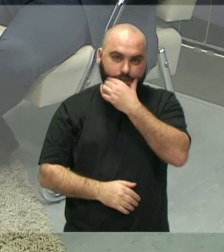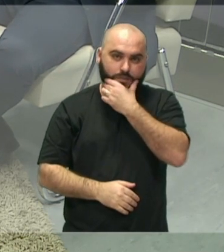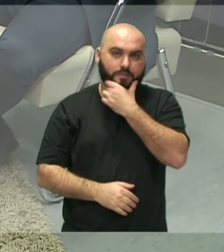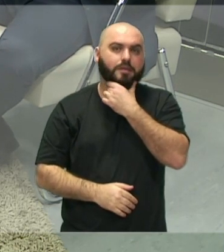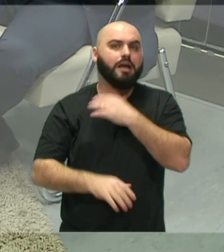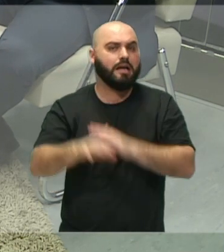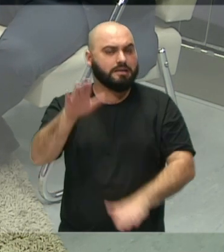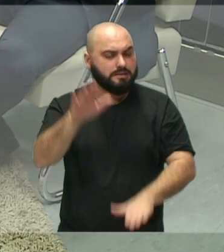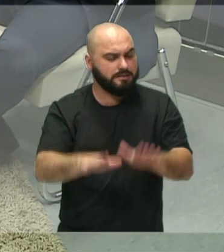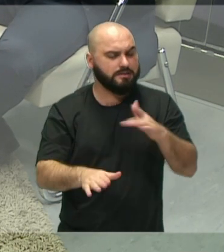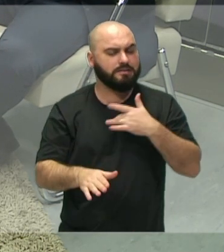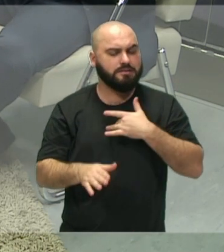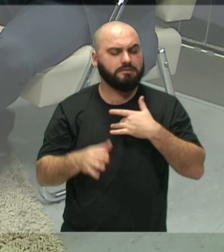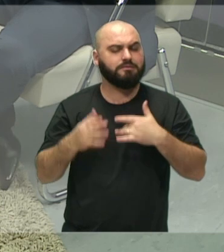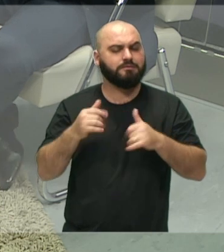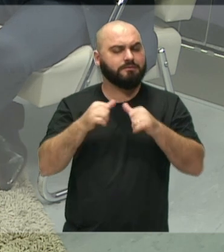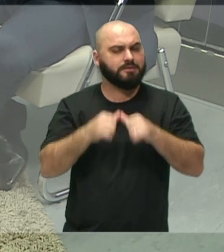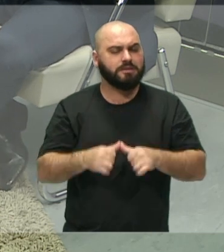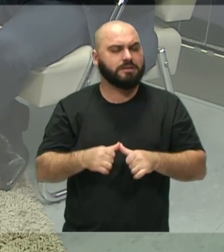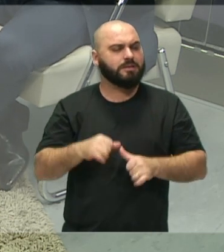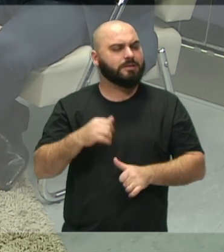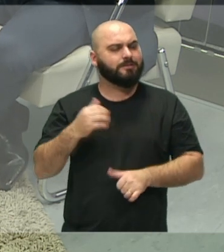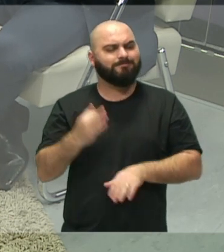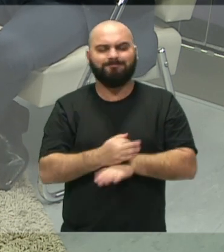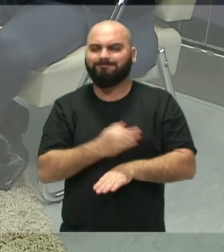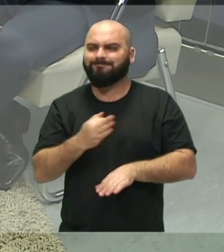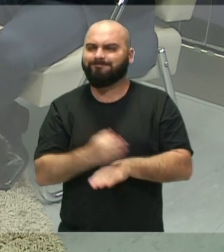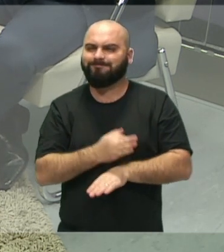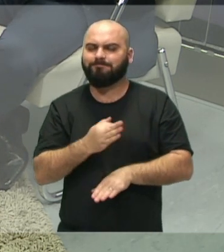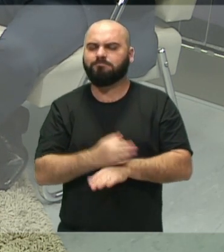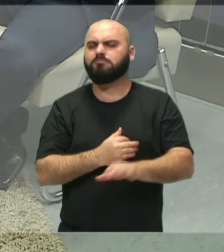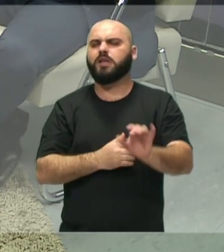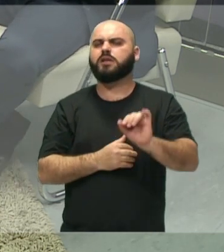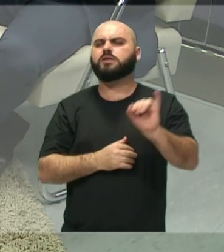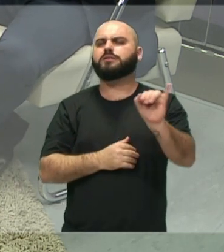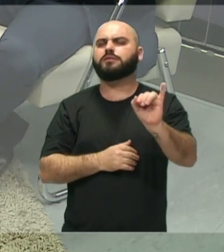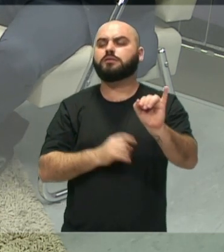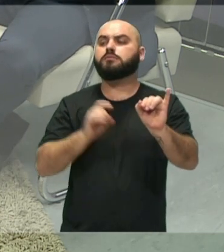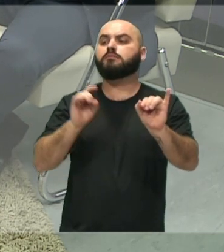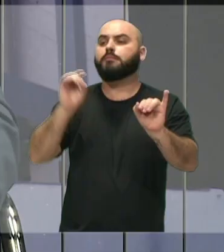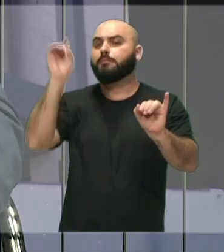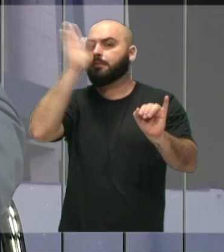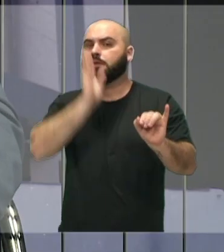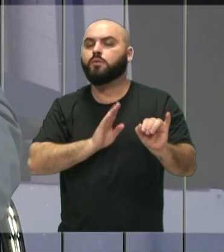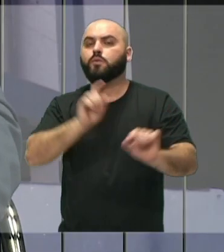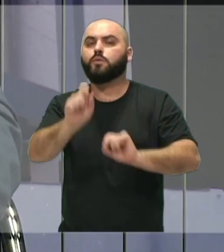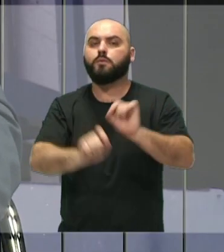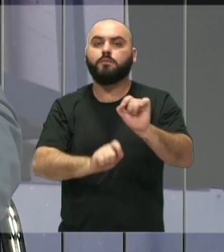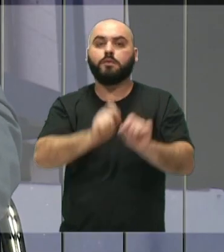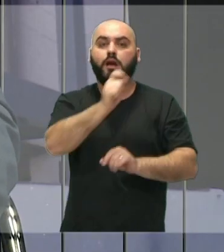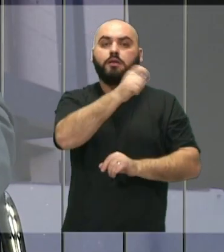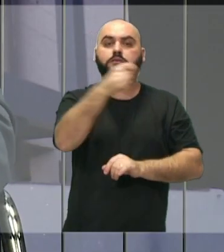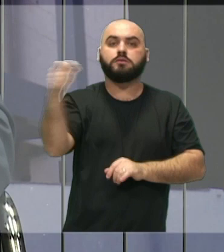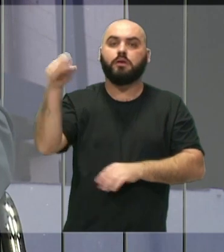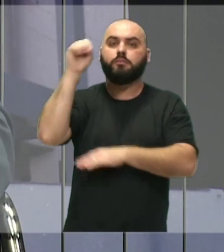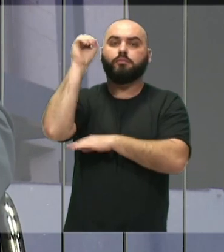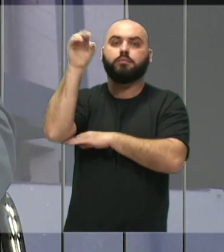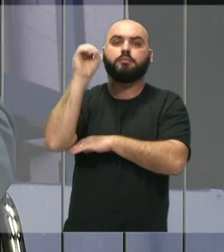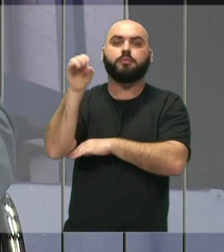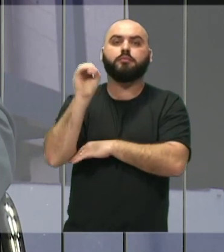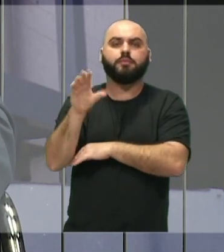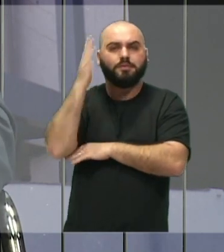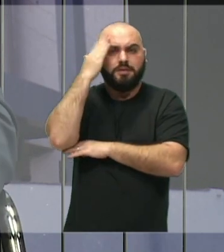dói muito, não só a nível de Itajaí, eu falo a nível de Brasil, quando eu vejo uma associação numa sinaleira fazendo